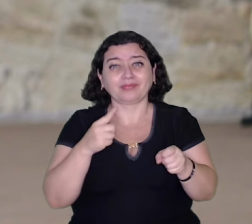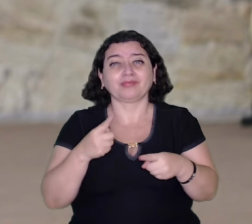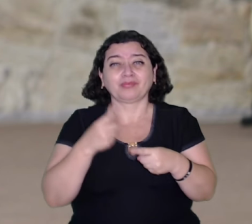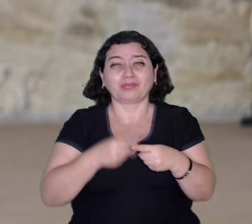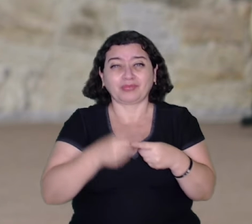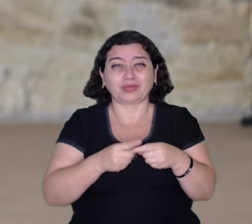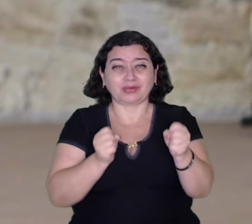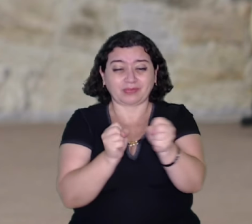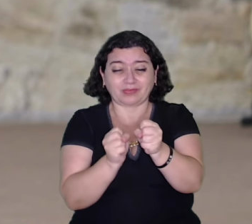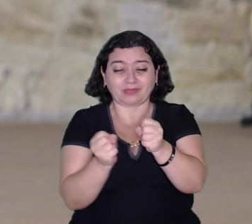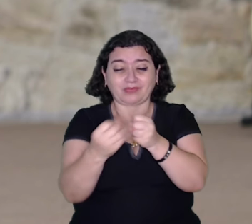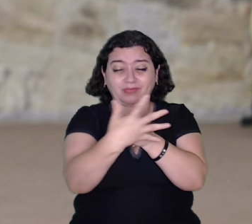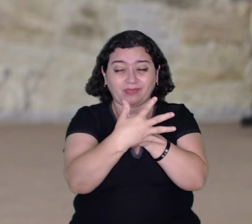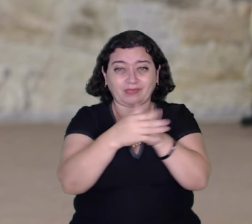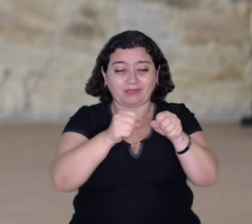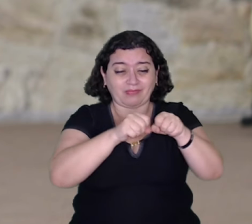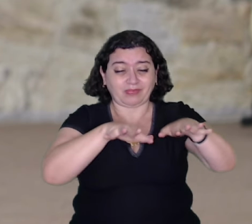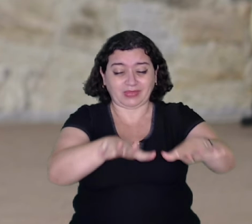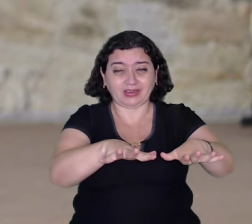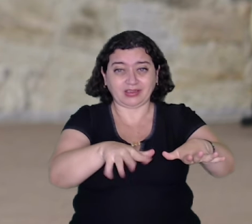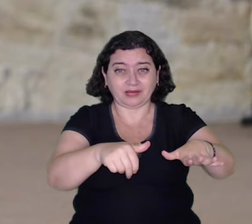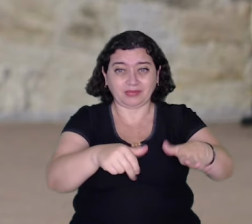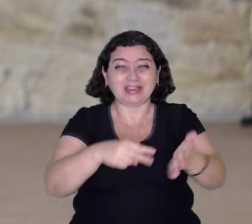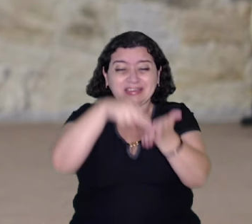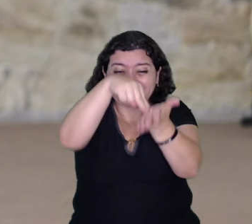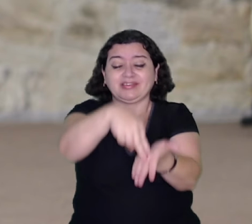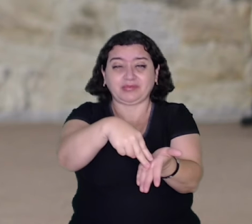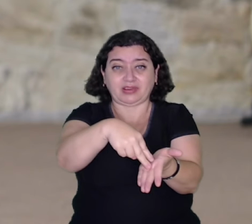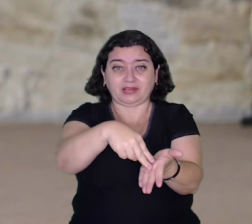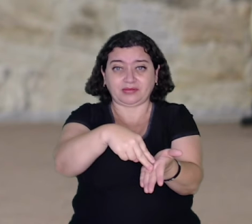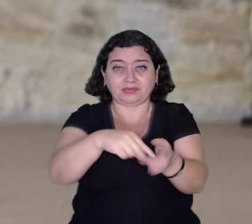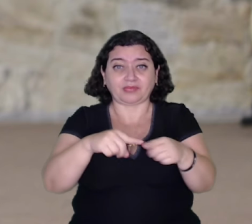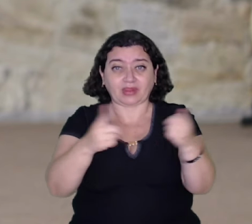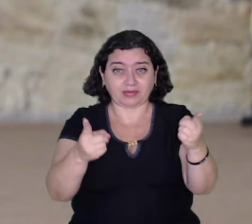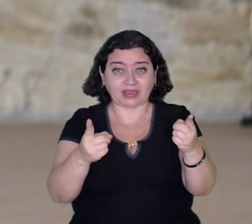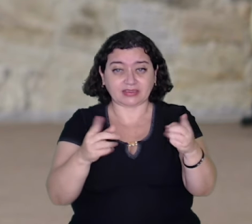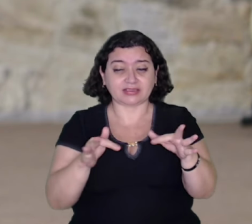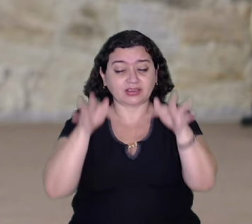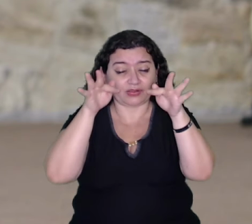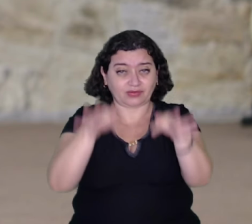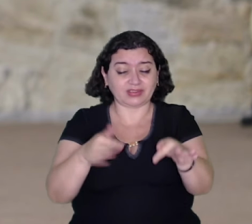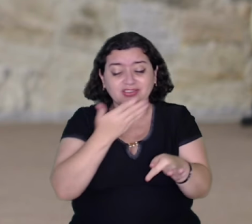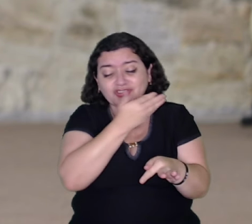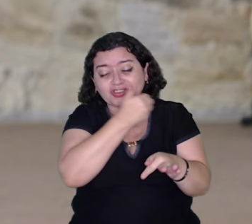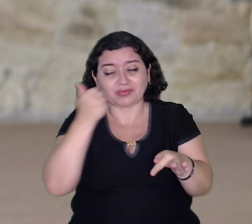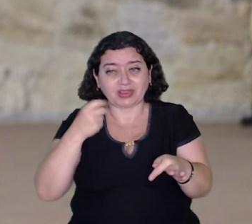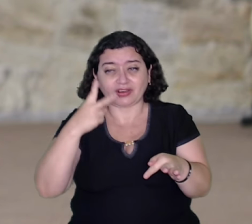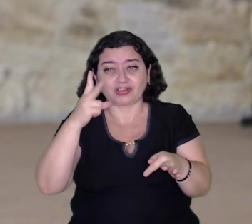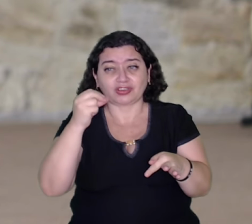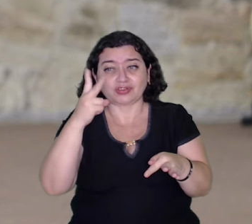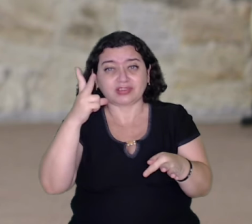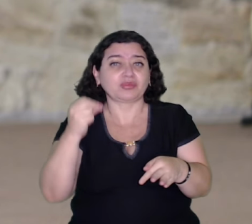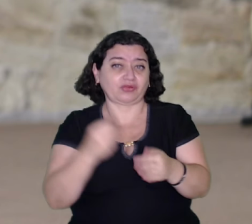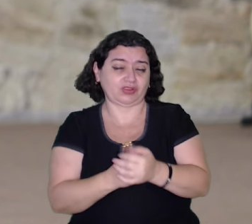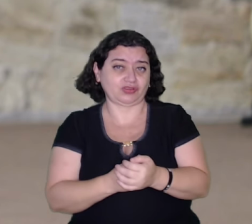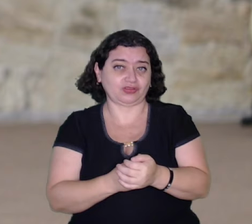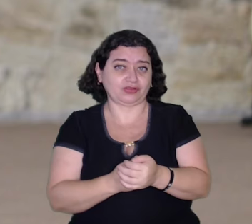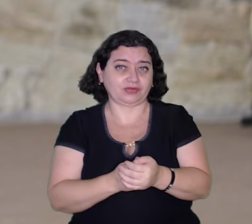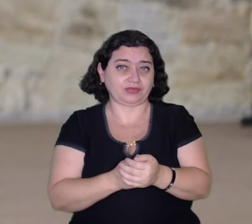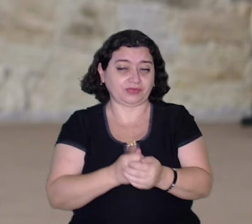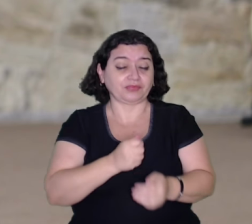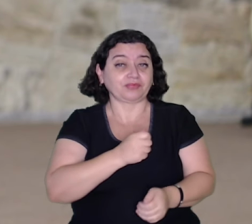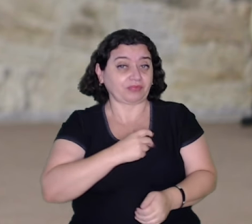Mas que nós possamos terminar melhor do que 2020. Aí vem a recomendação do apóstolo